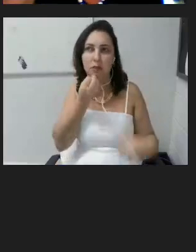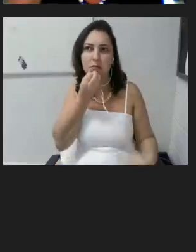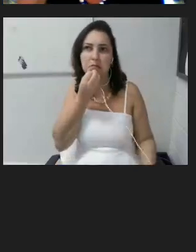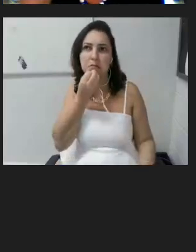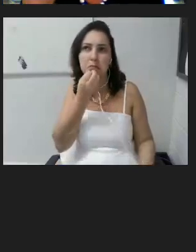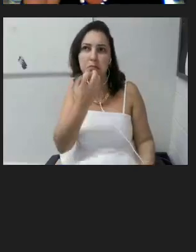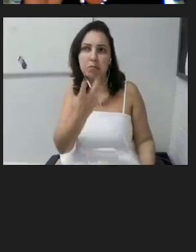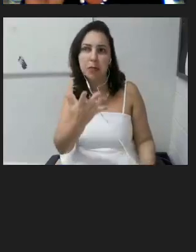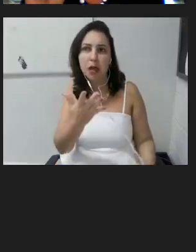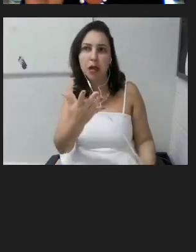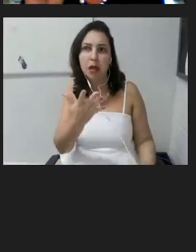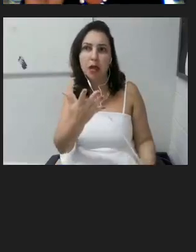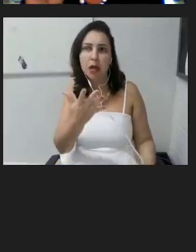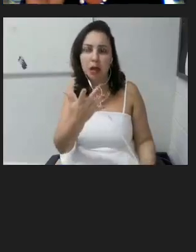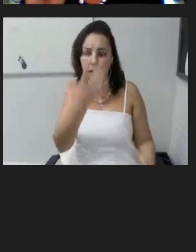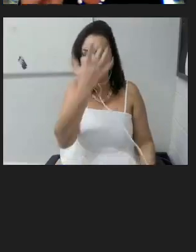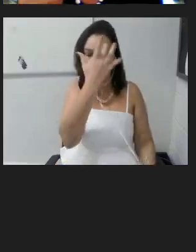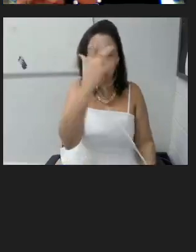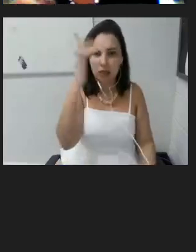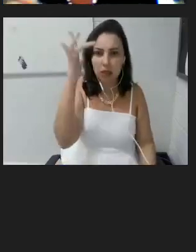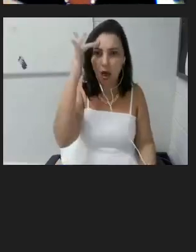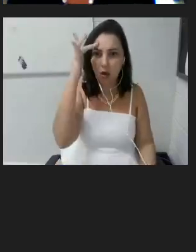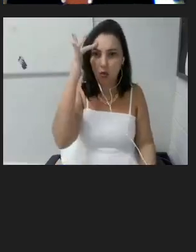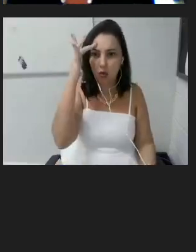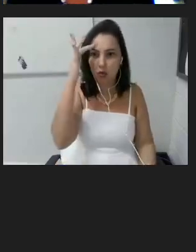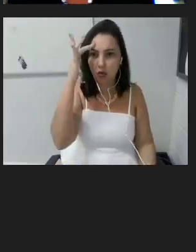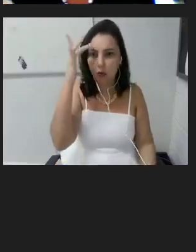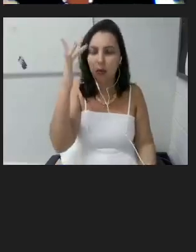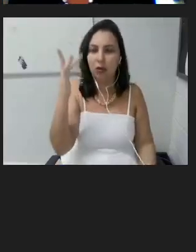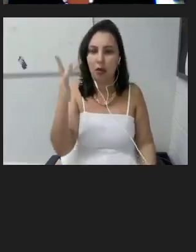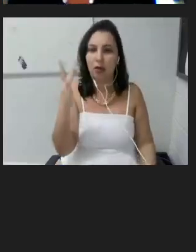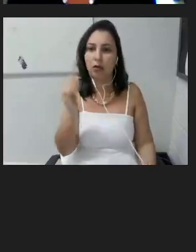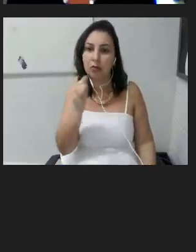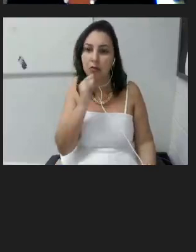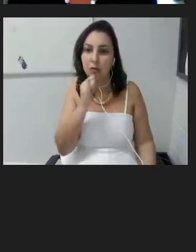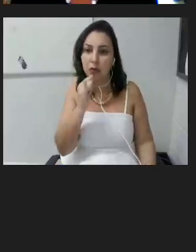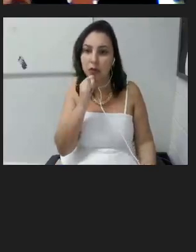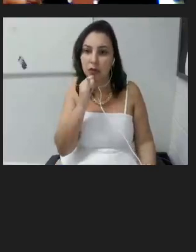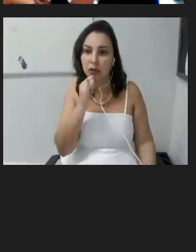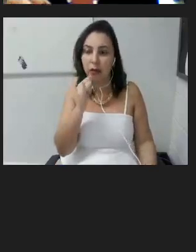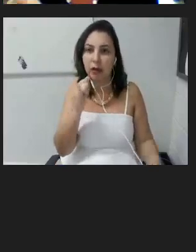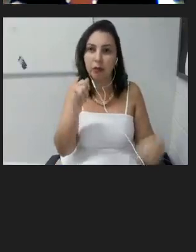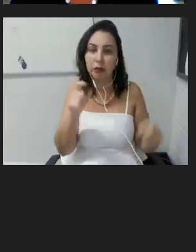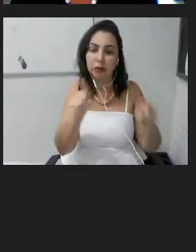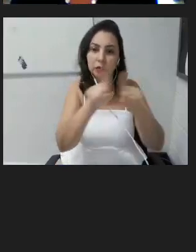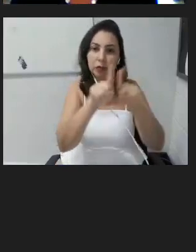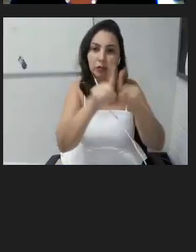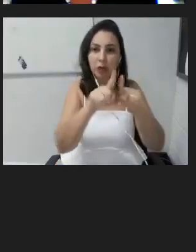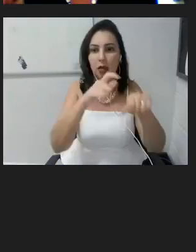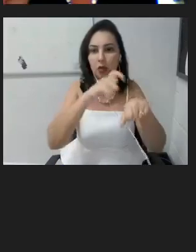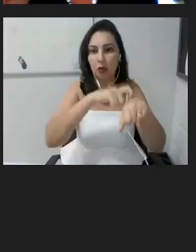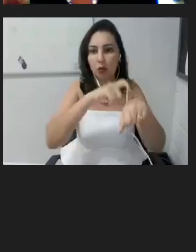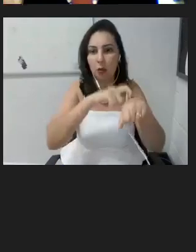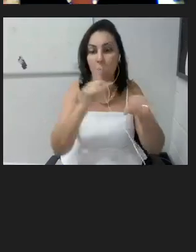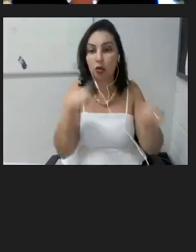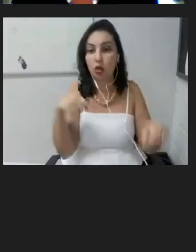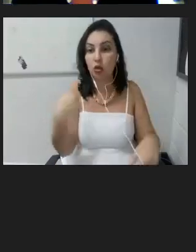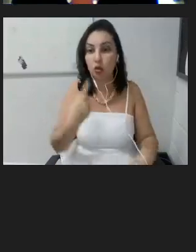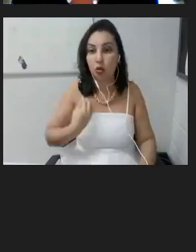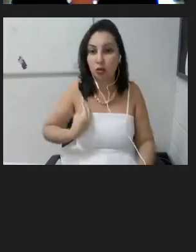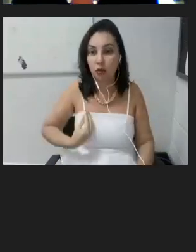relacionado à saúde mental, por exemplo, num momento de nossas vidas em que